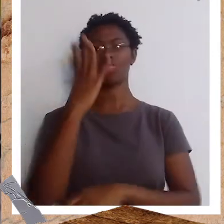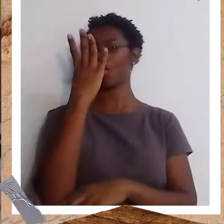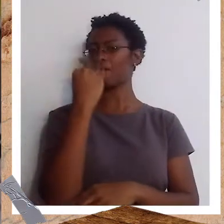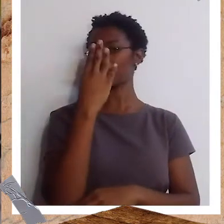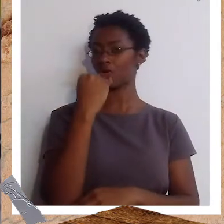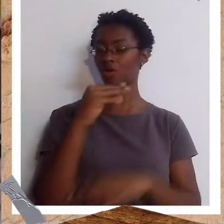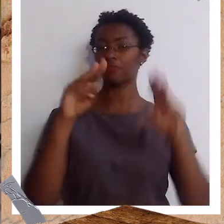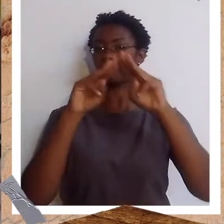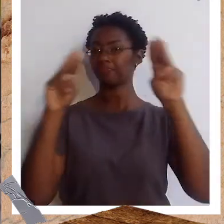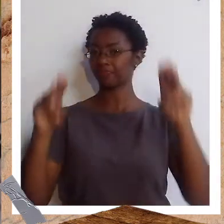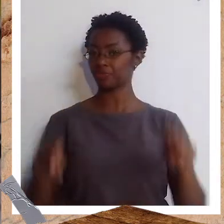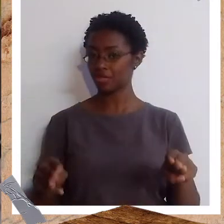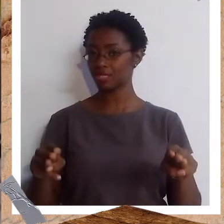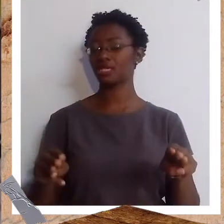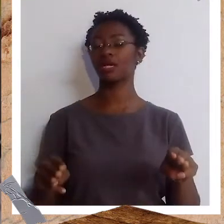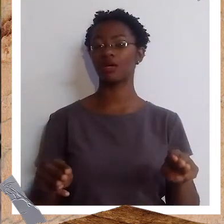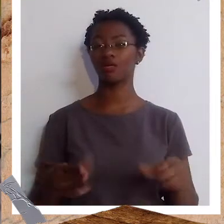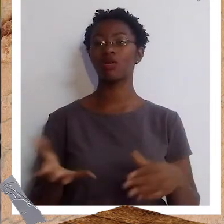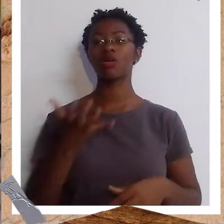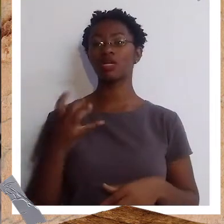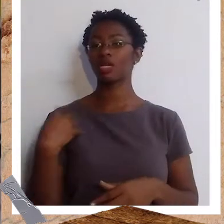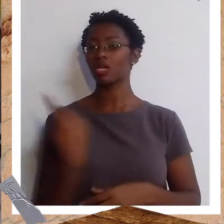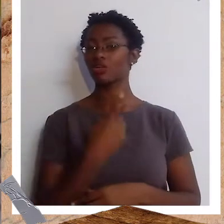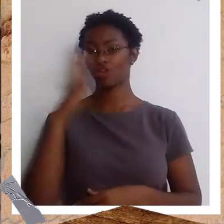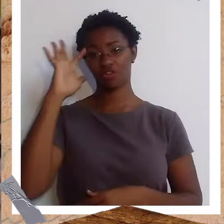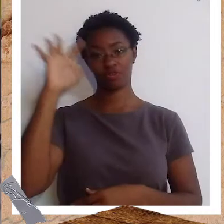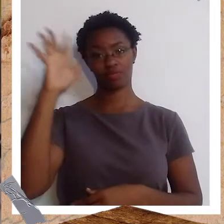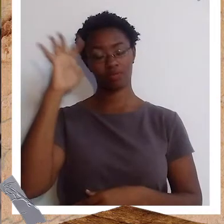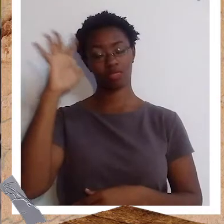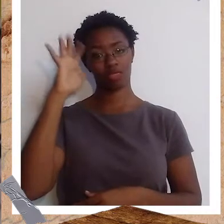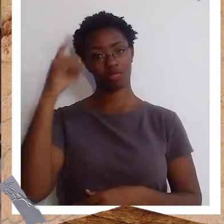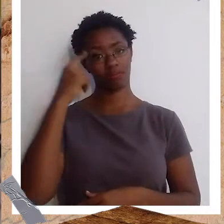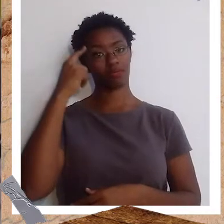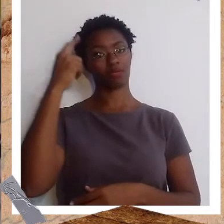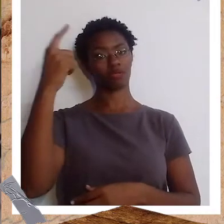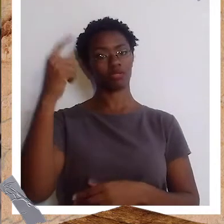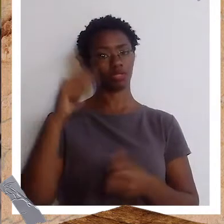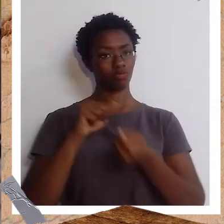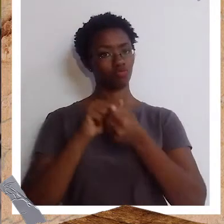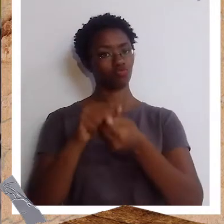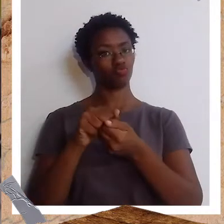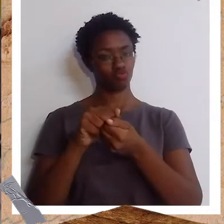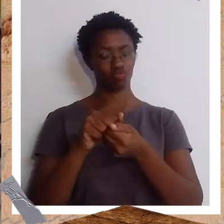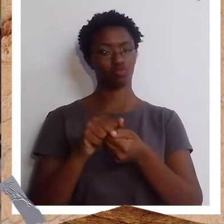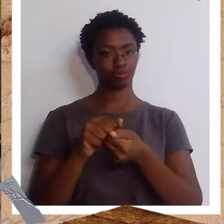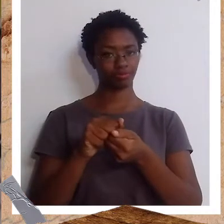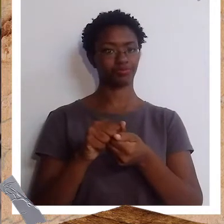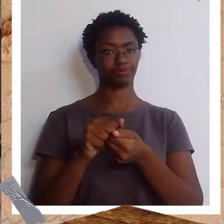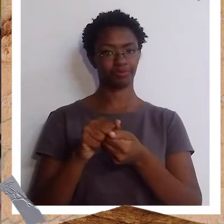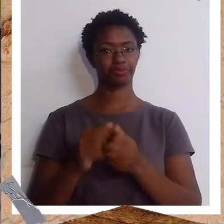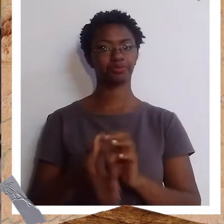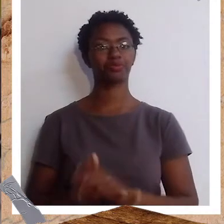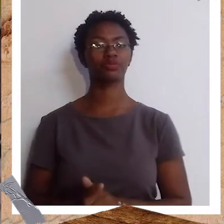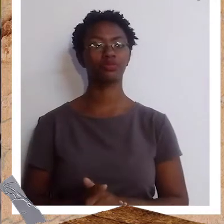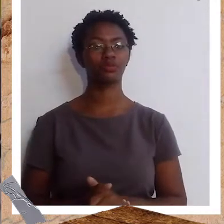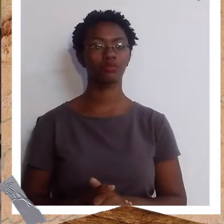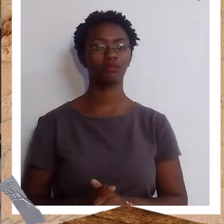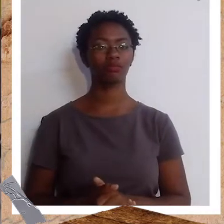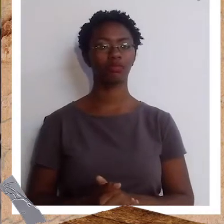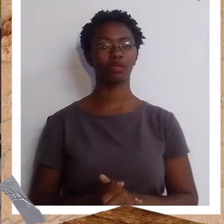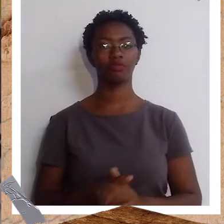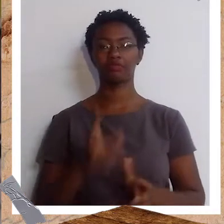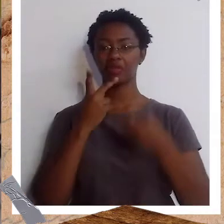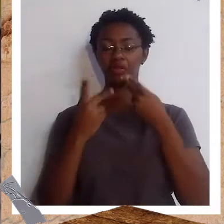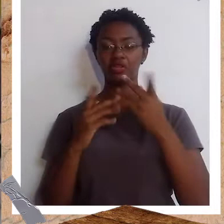fotografias, museus. Queria que a gente pensasse e refletisse um pouco juntos aqui sobre